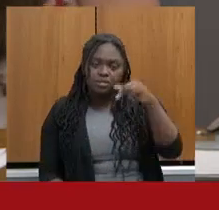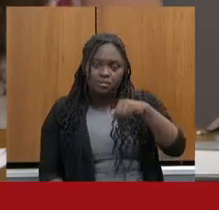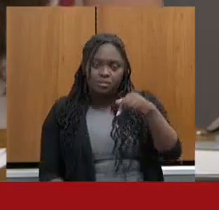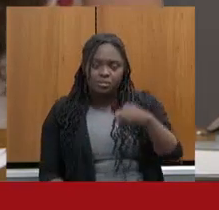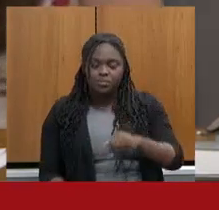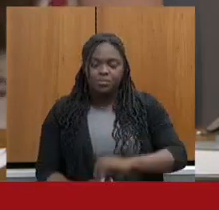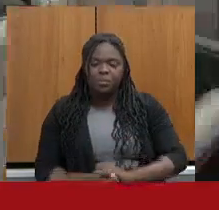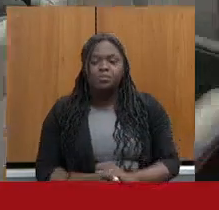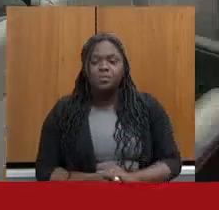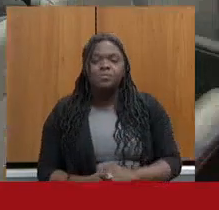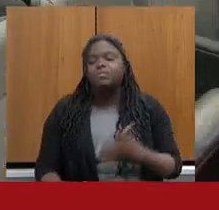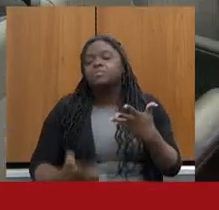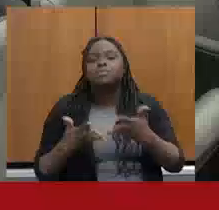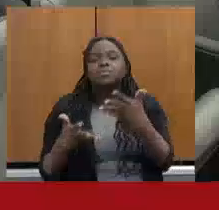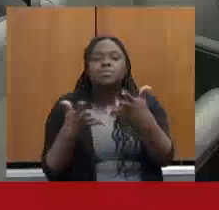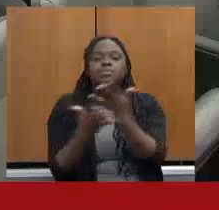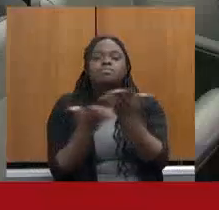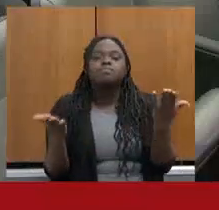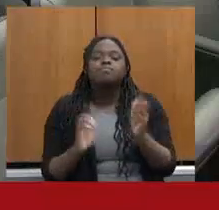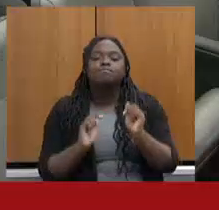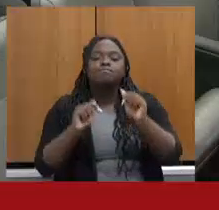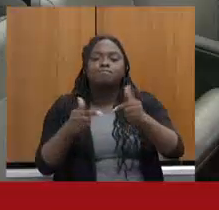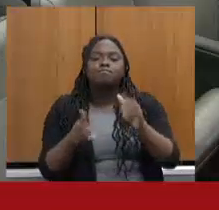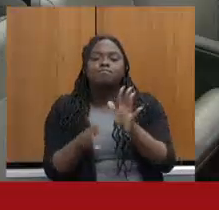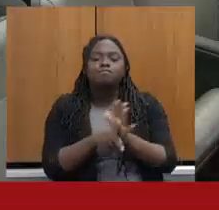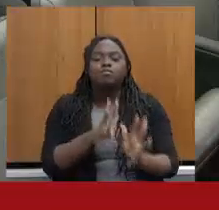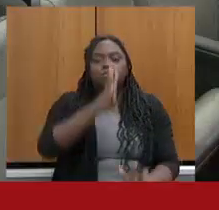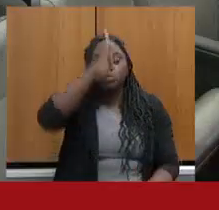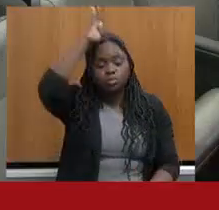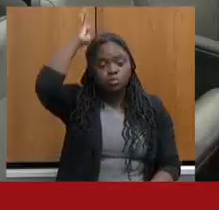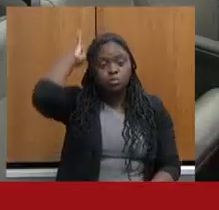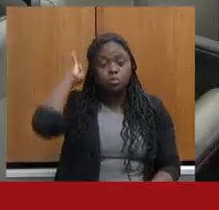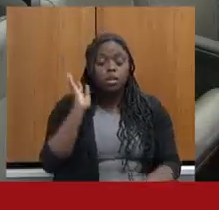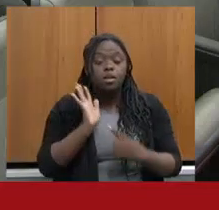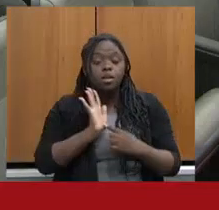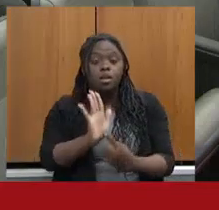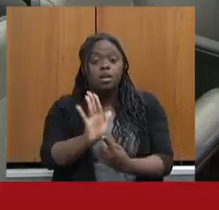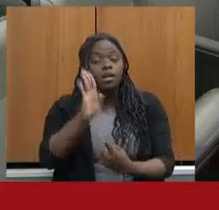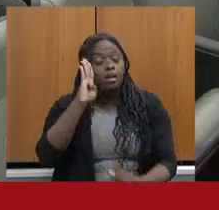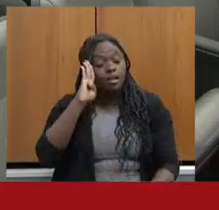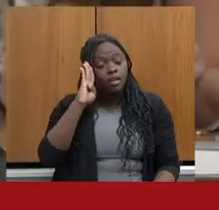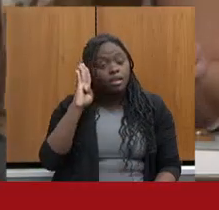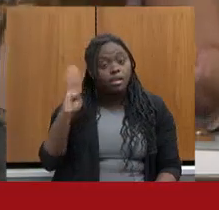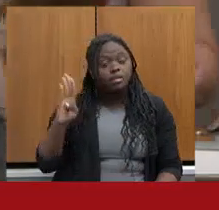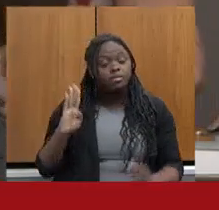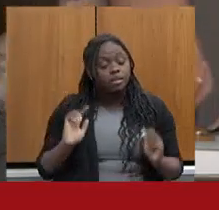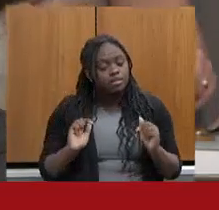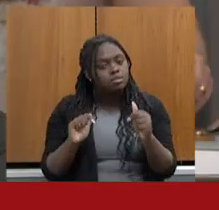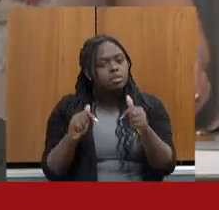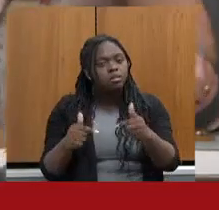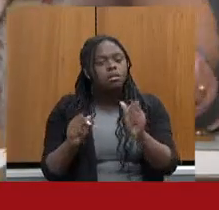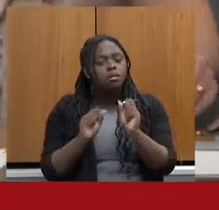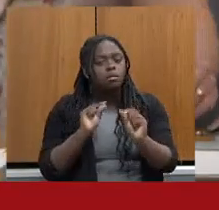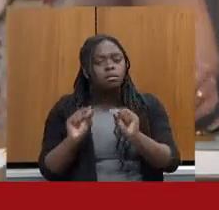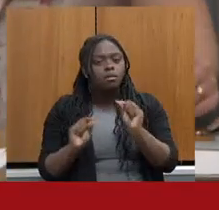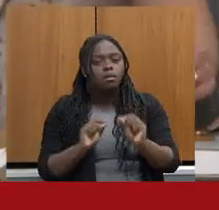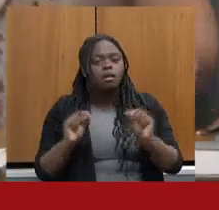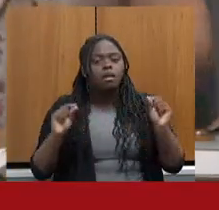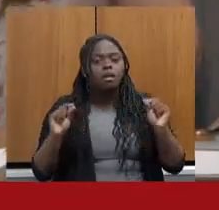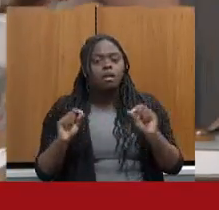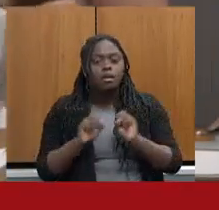para poder falar sobre as ações do corpo de bombeiros dando destaque a esta ação que é o Assembleia fiscaliza